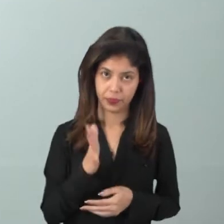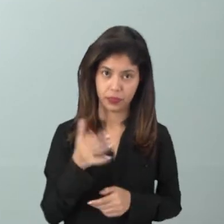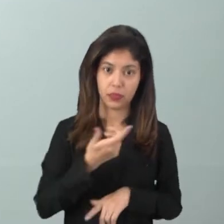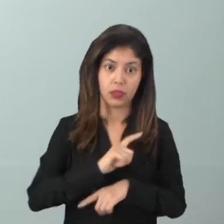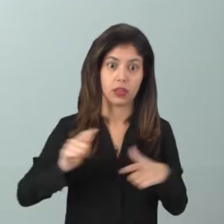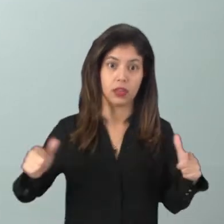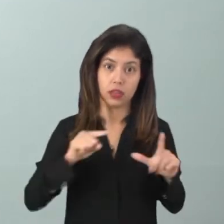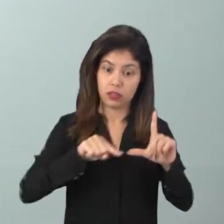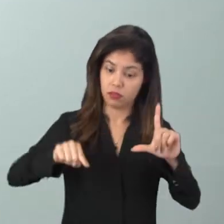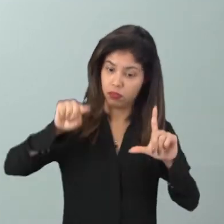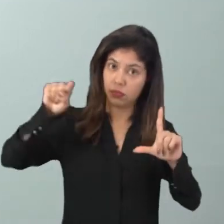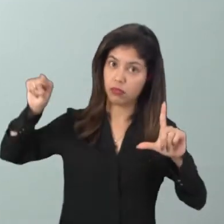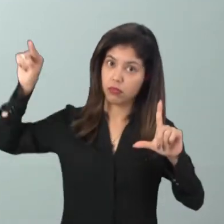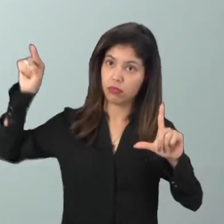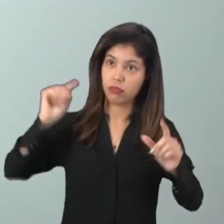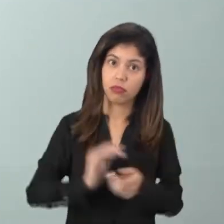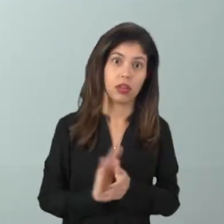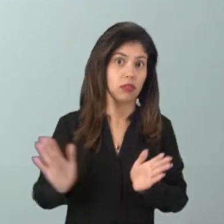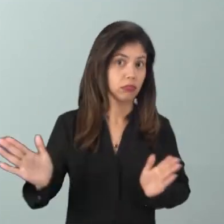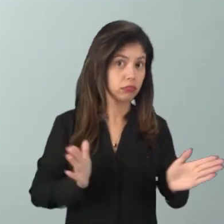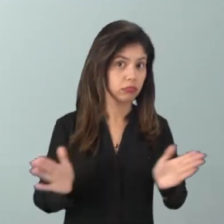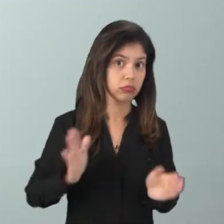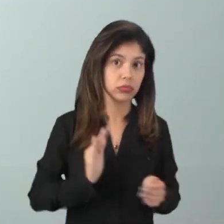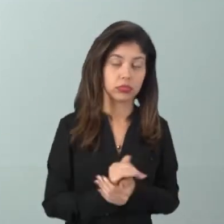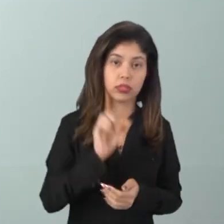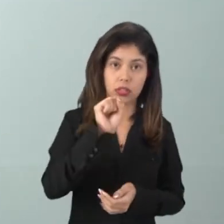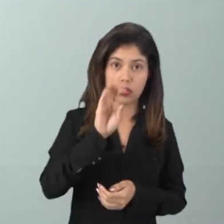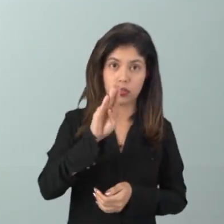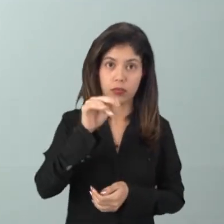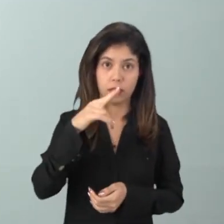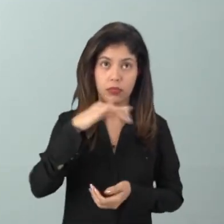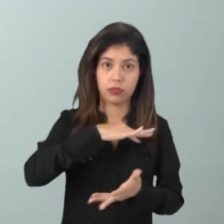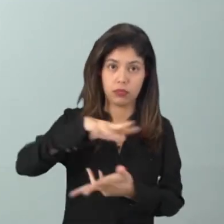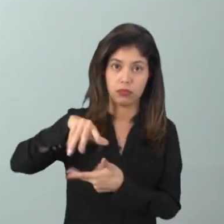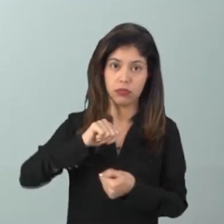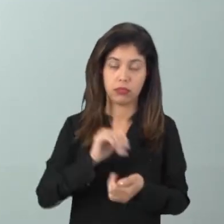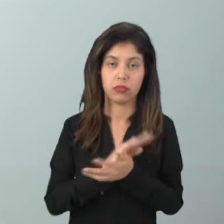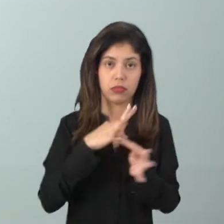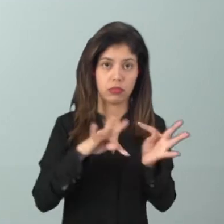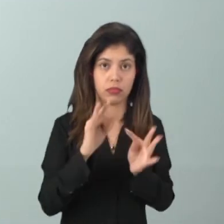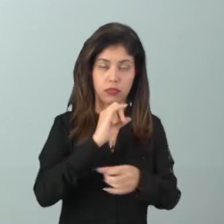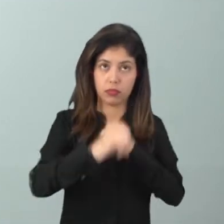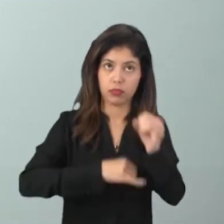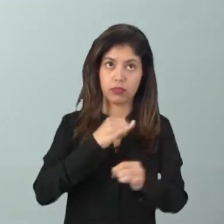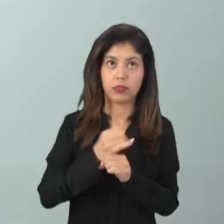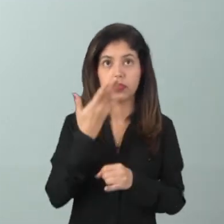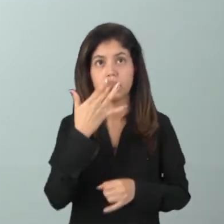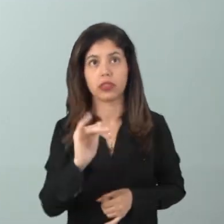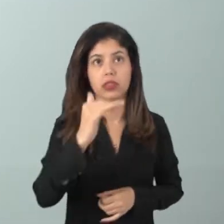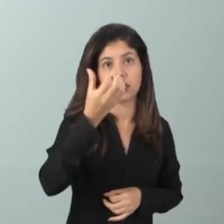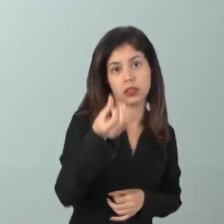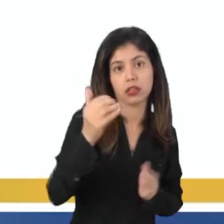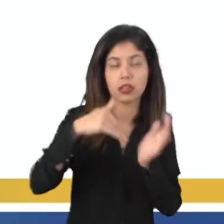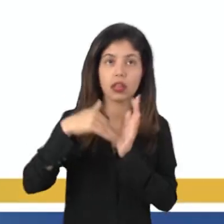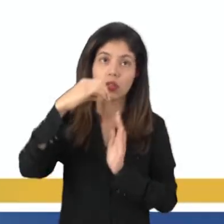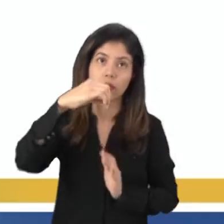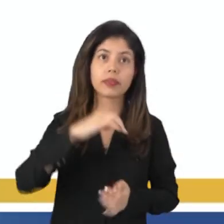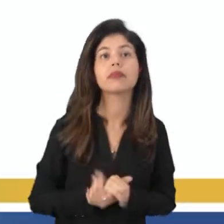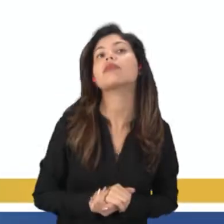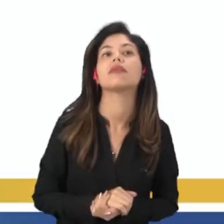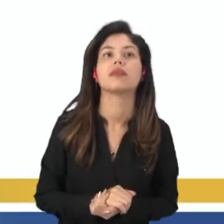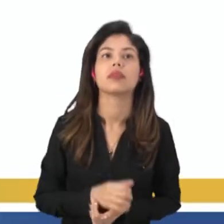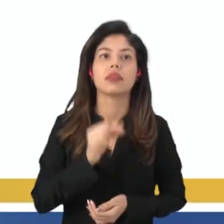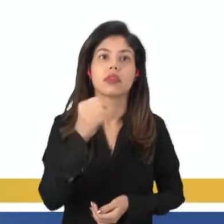bastante elevado de acesso no submundo da internet. Entre crianças de 6 a 9 anos,